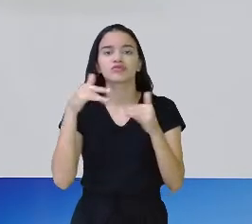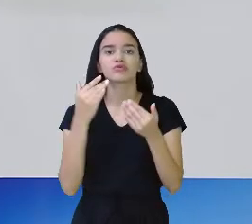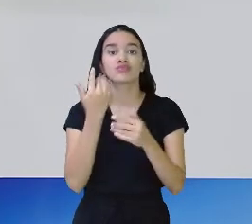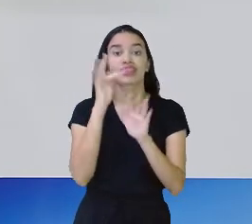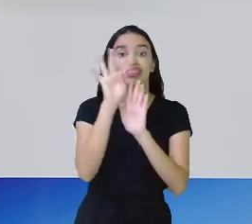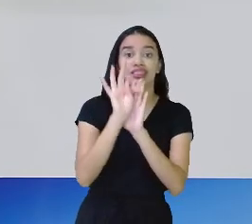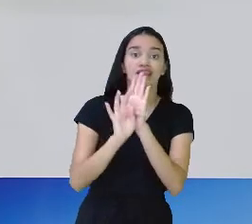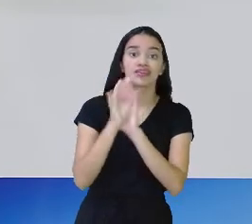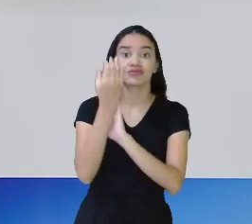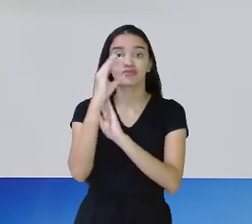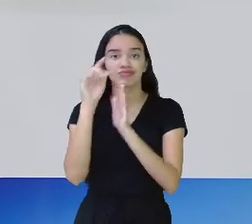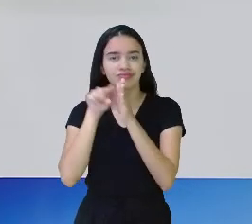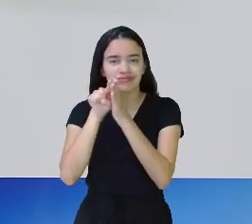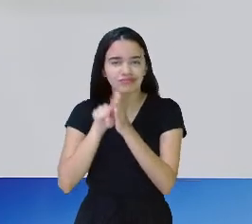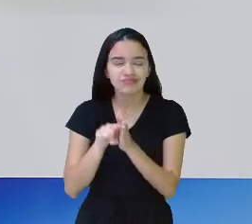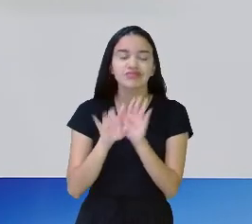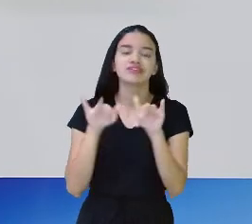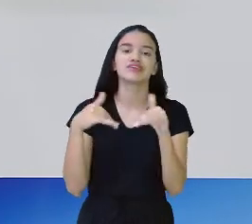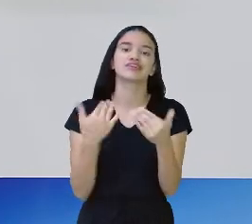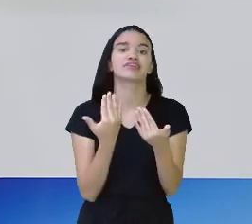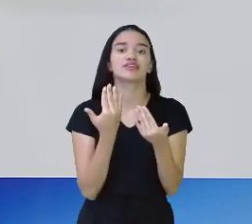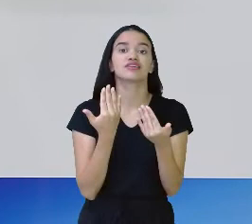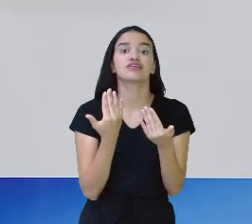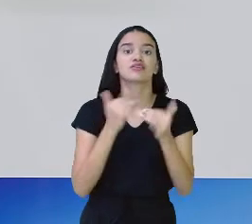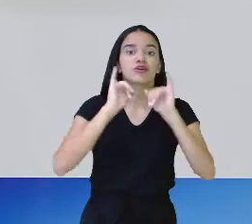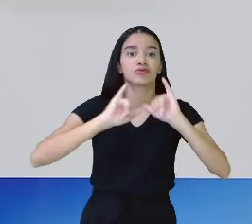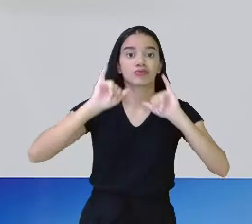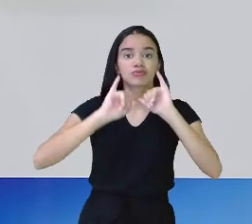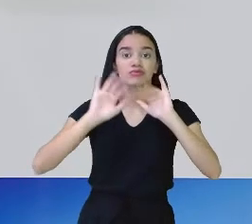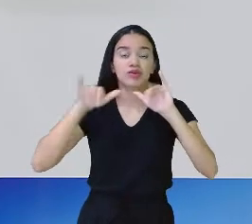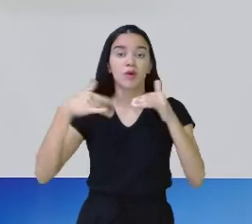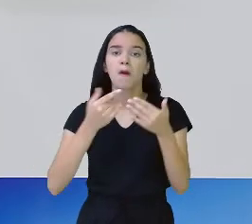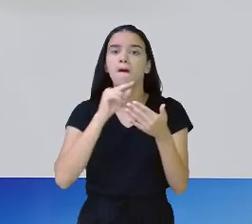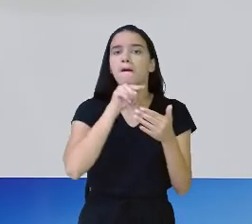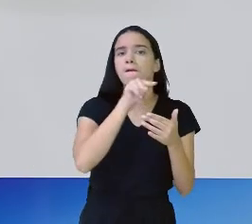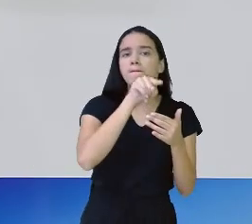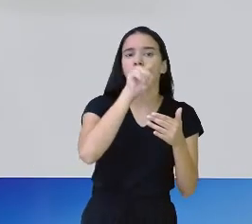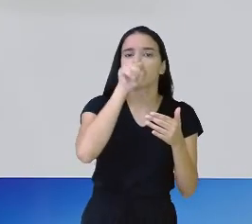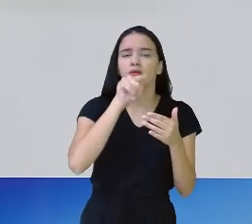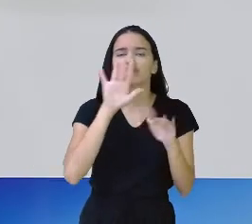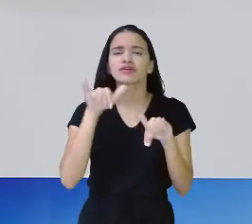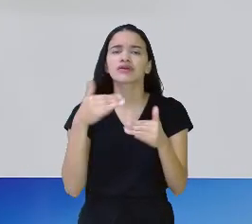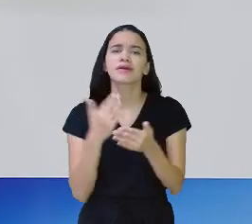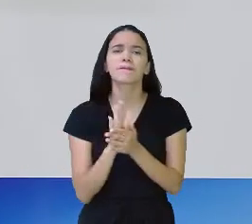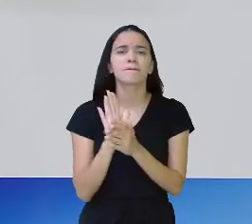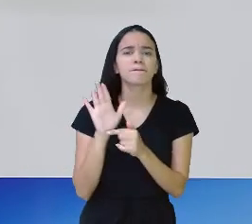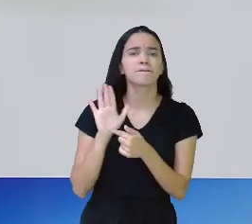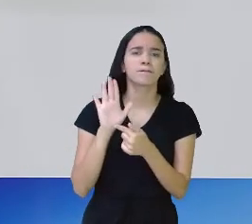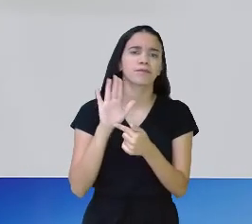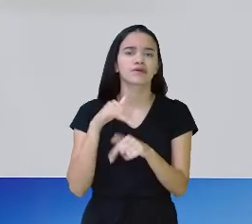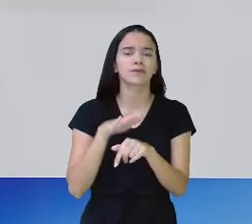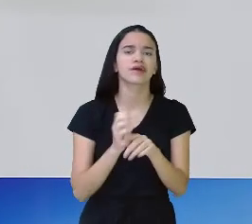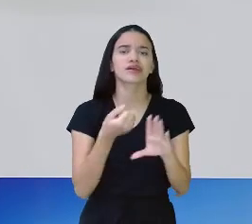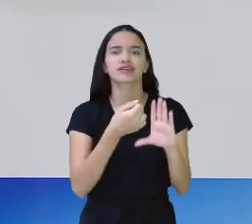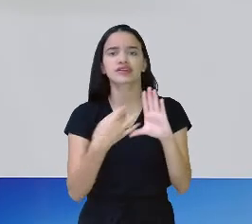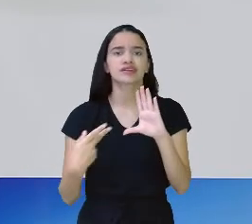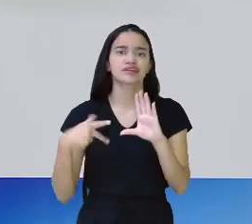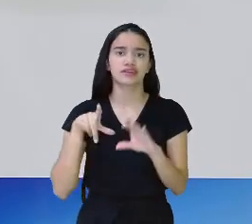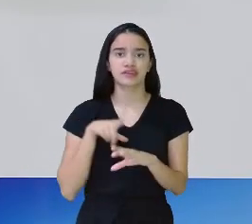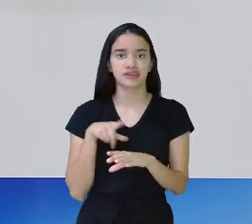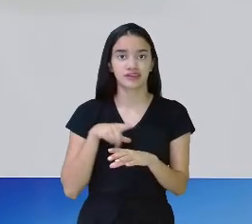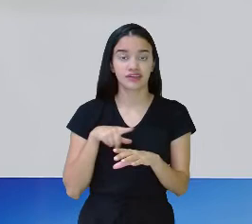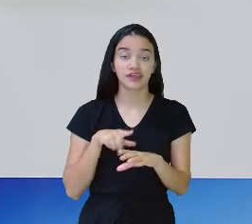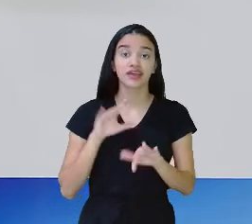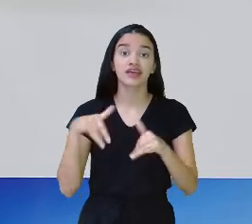científica. Vamos ver aí quais são os pontos que aparecem mais, né? Continuar pensando que características tem esse texto